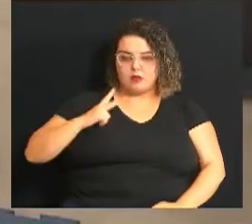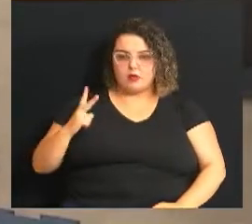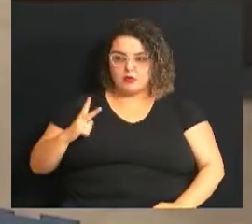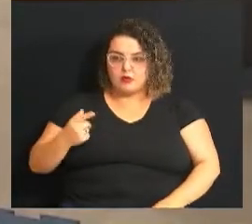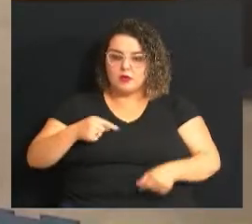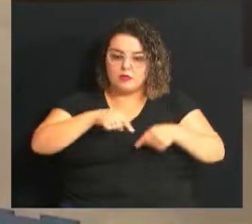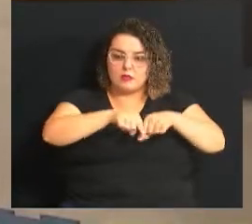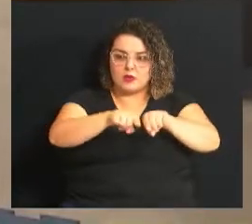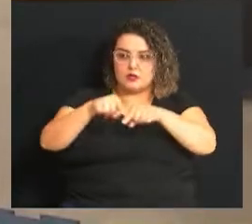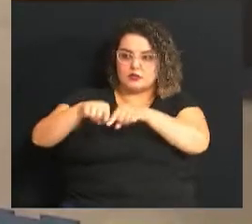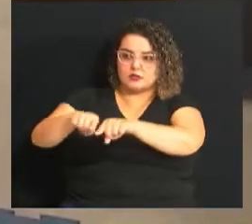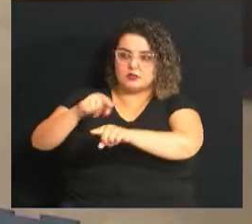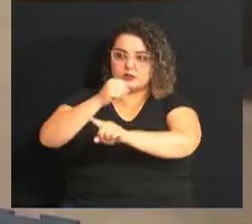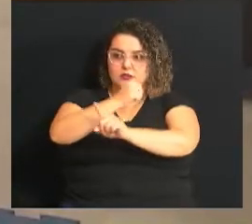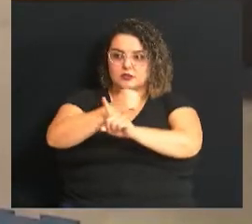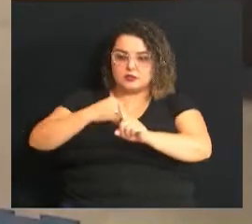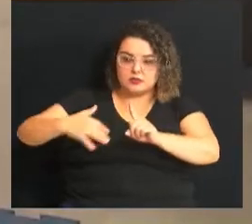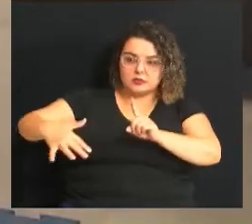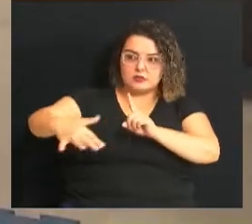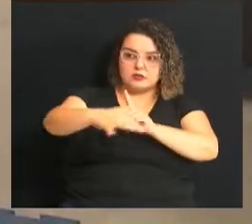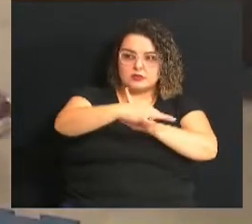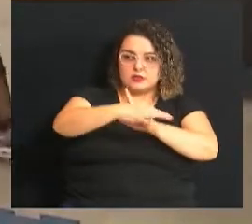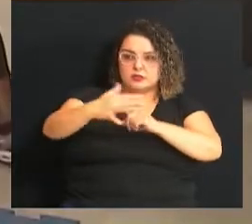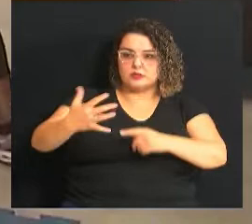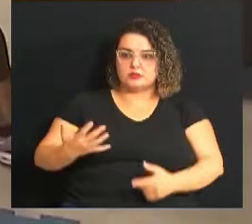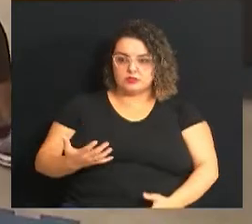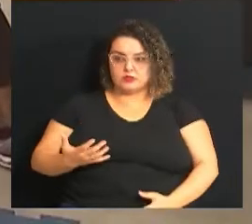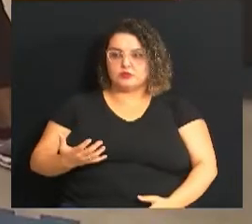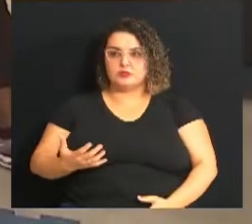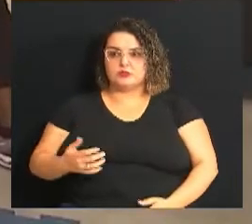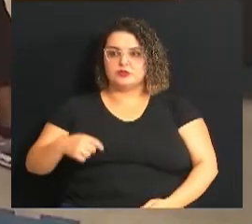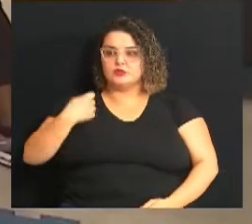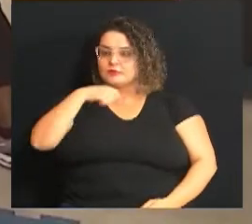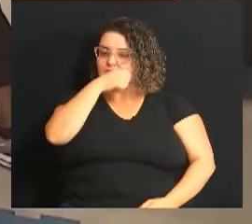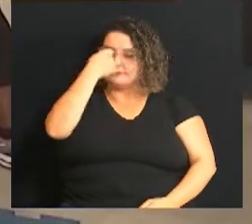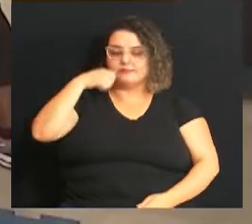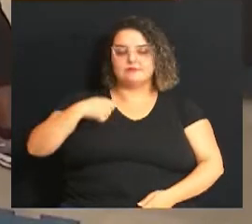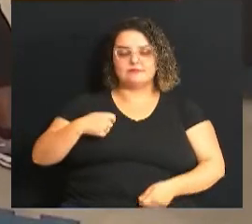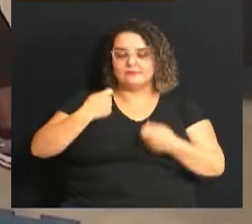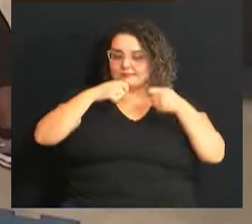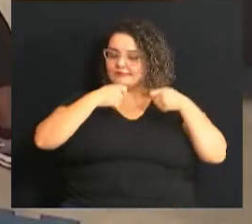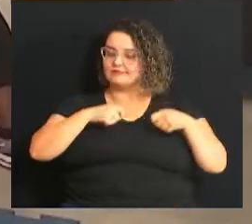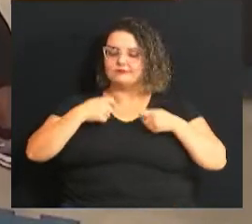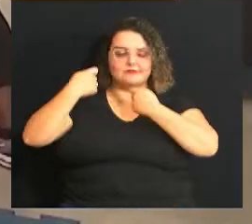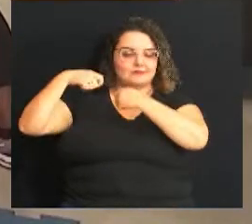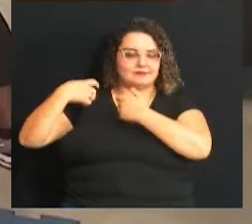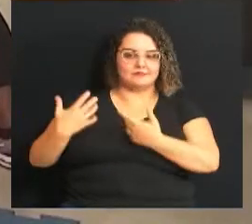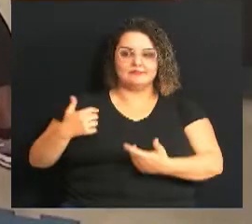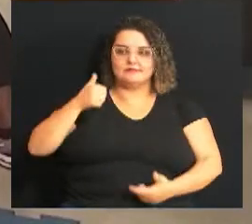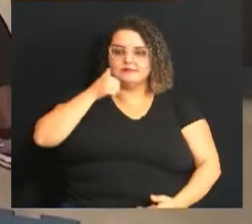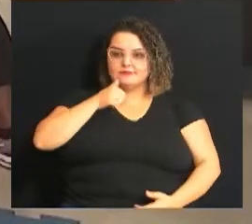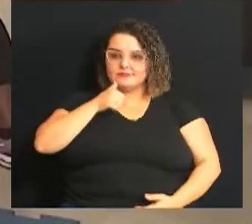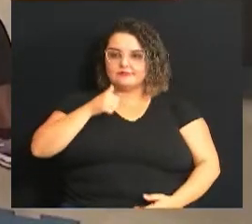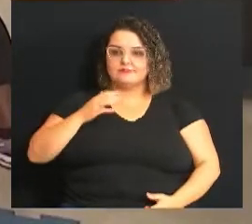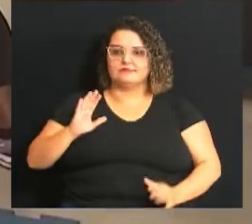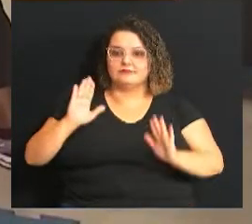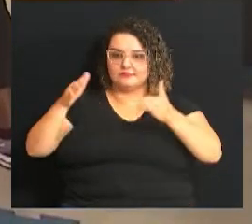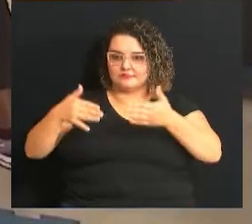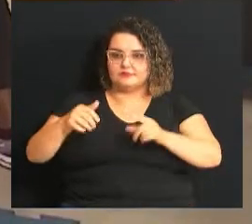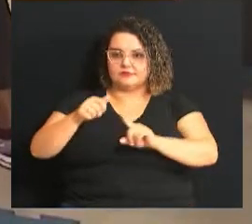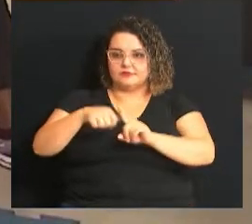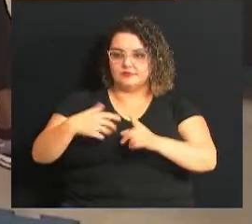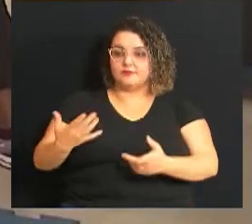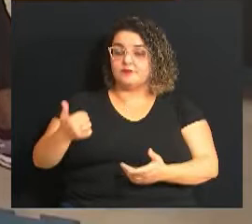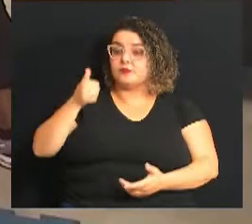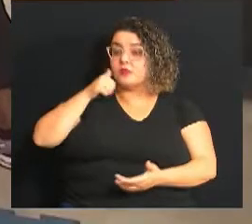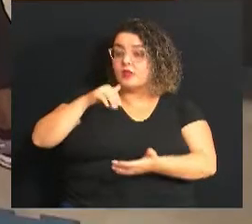civil de embelezamento, de cuidado com a mulher. Então são várias ações voltadas para a mulher este mês. Secretária, você comentou